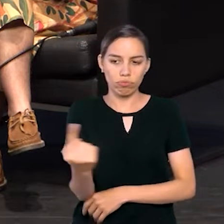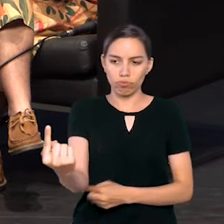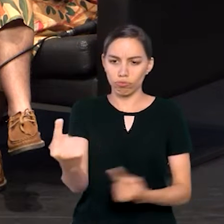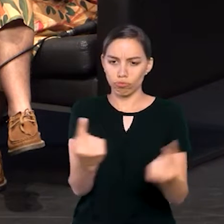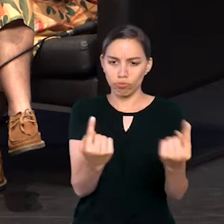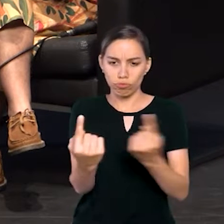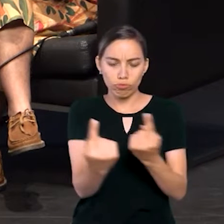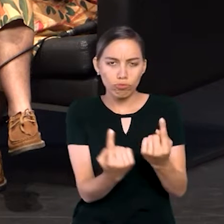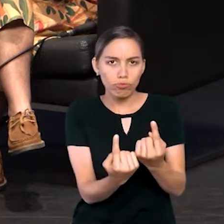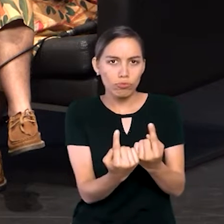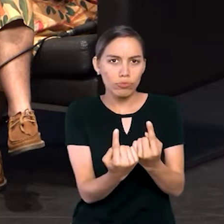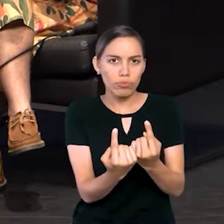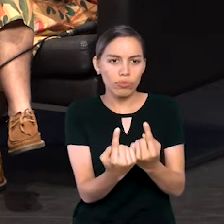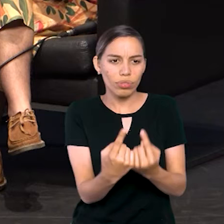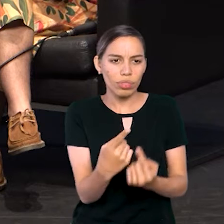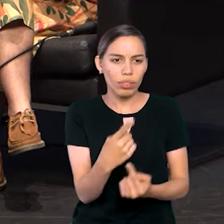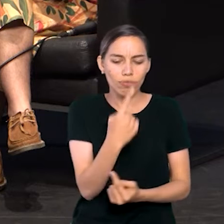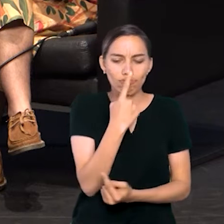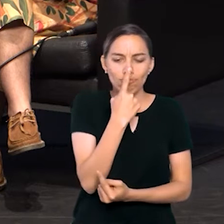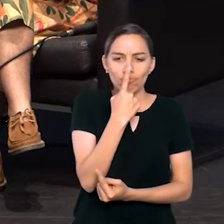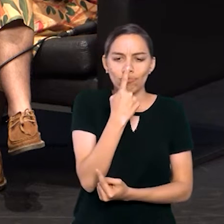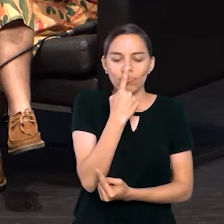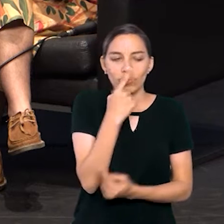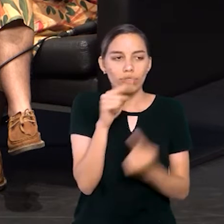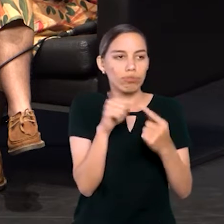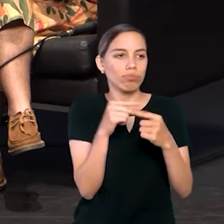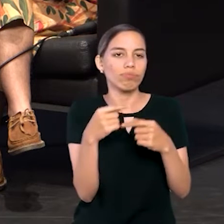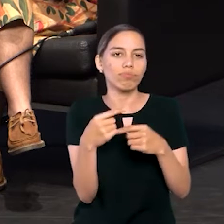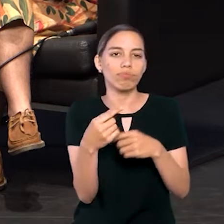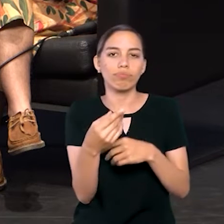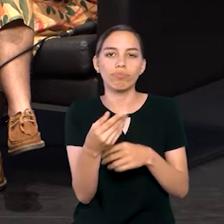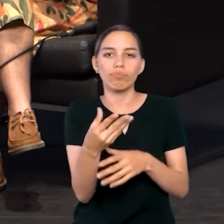aqui juntos, os afetos iam ficar por aí,